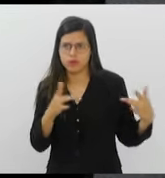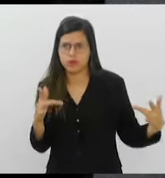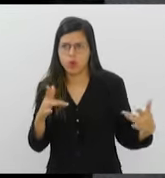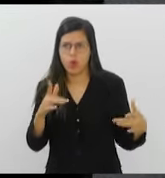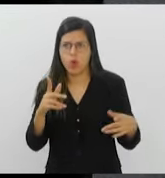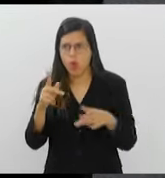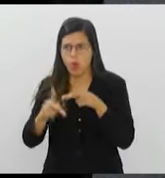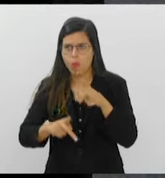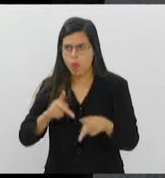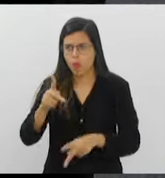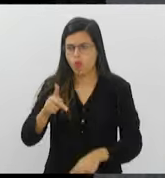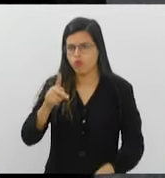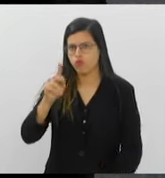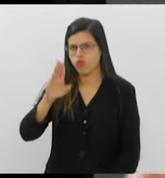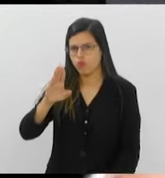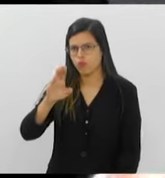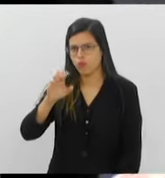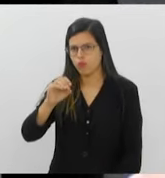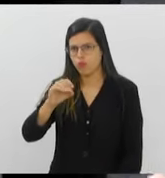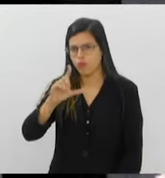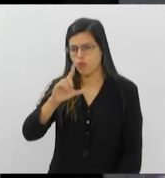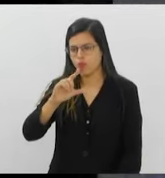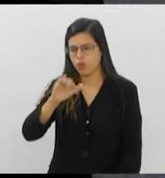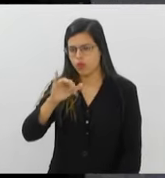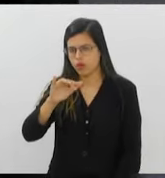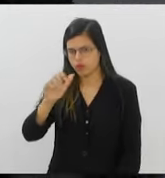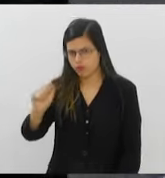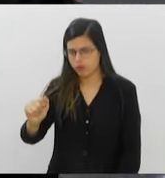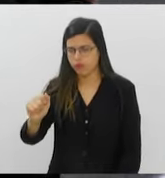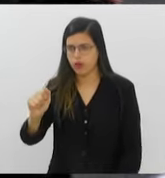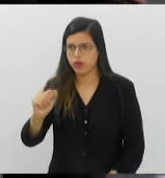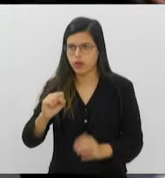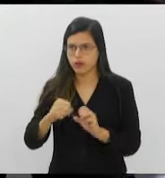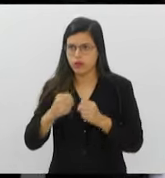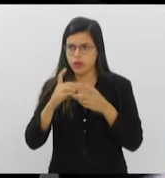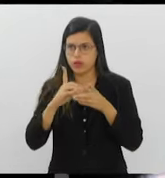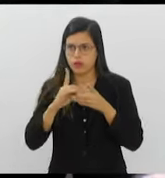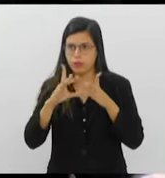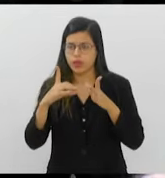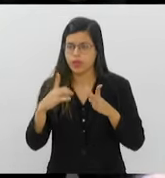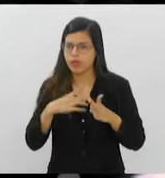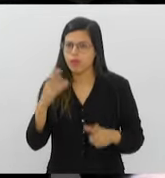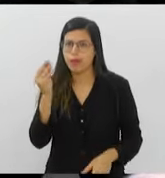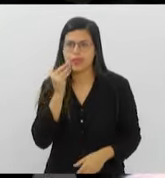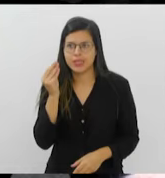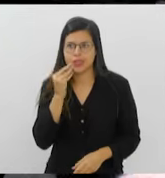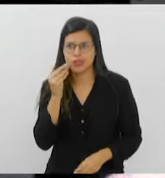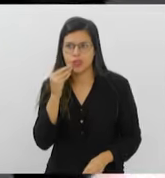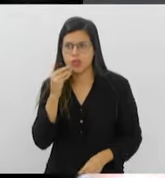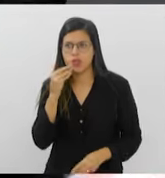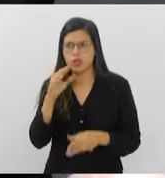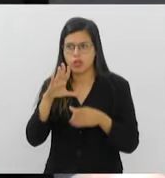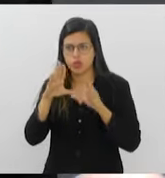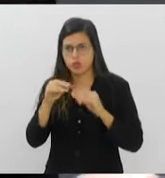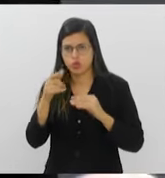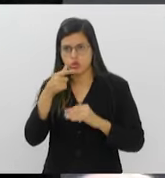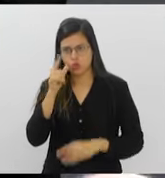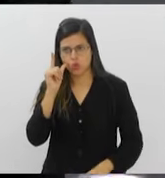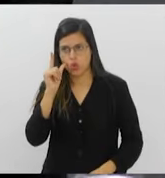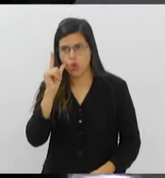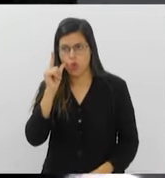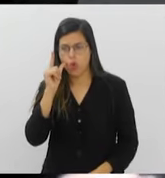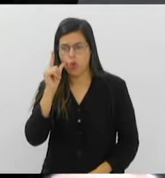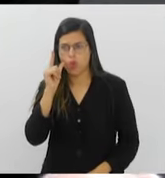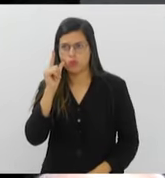boliviano que defende a democracia e que teve uma tentativa na noite de ontem de um